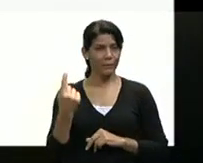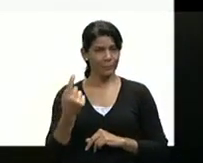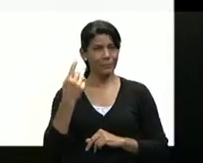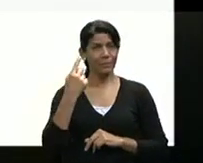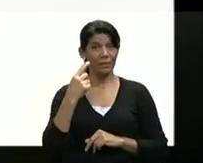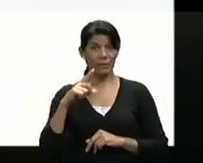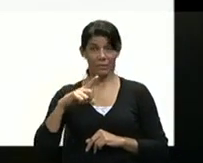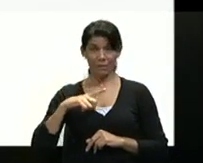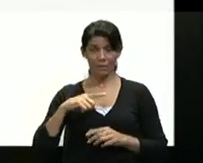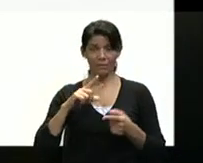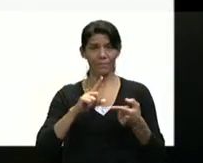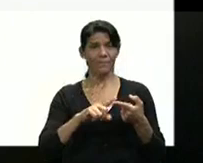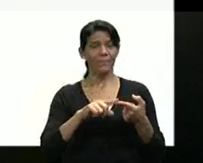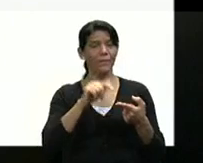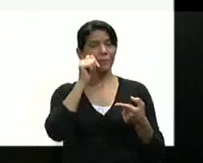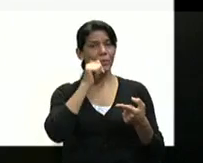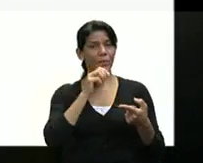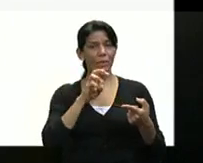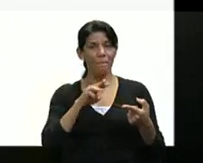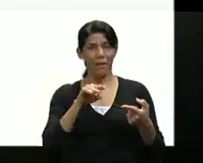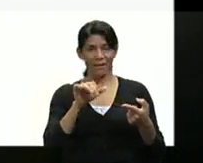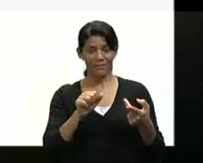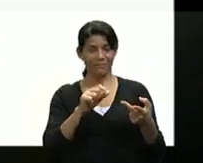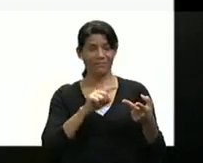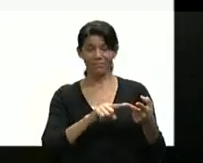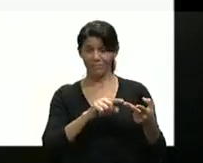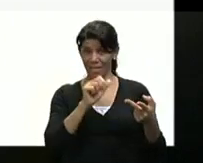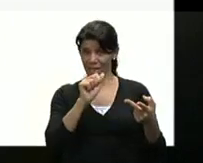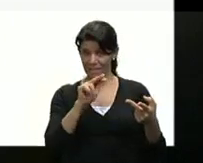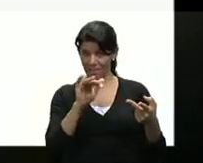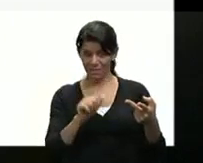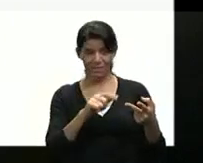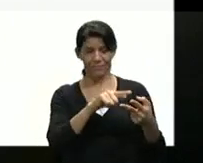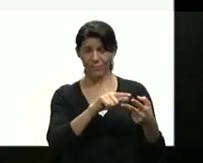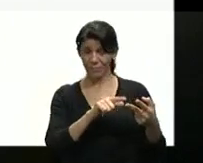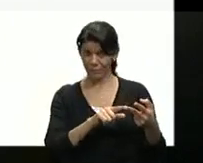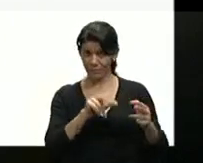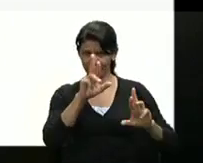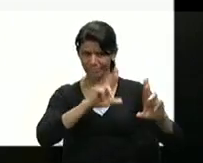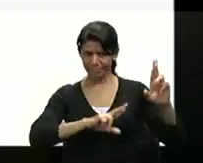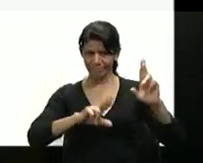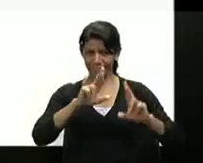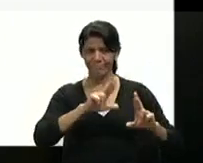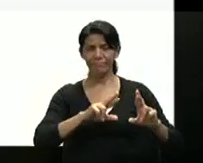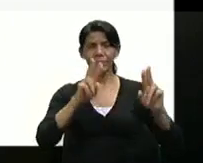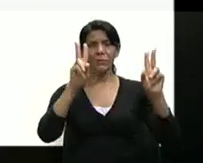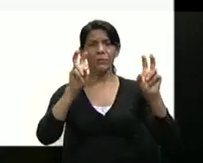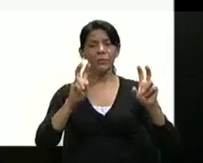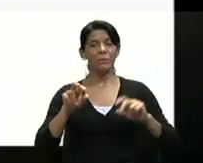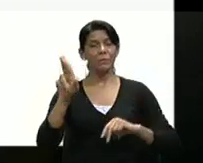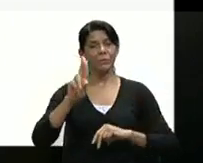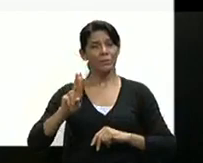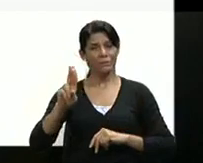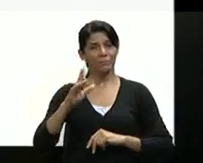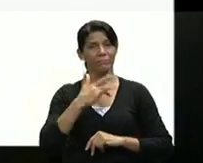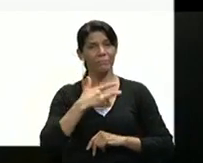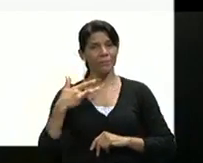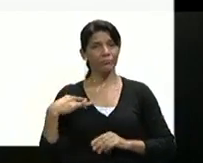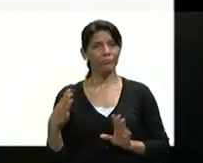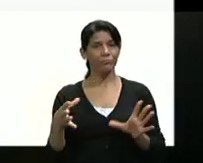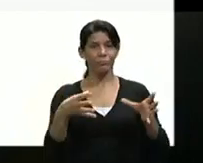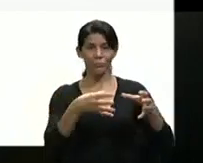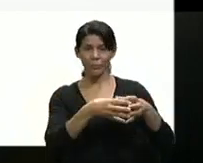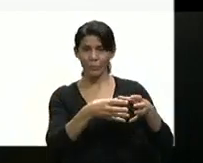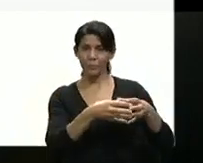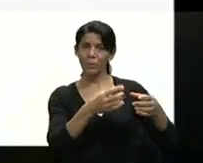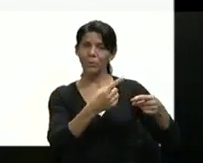temos ali Marta e Adriana, que vão analisar uma abordagem utilizada pela saúde coletiva,